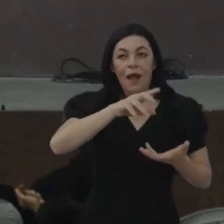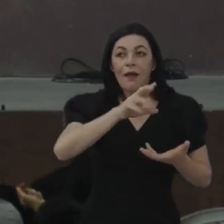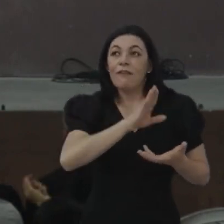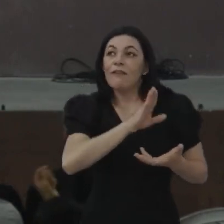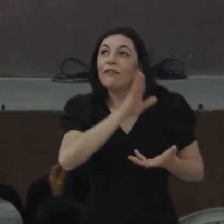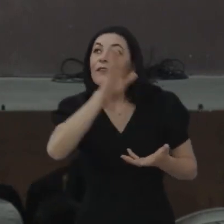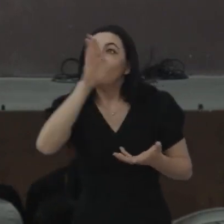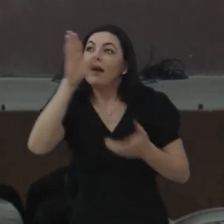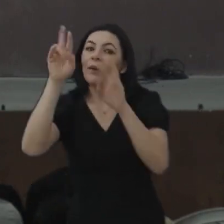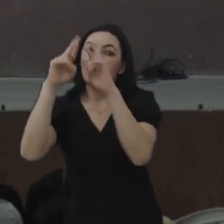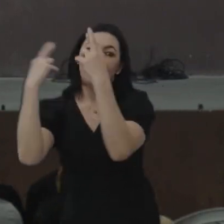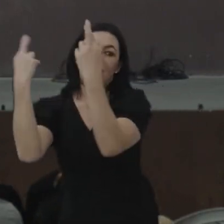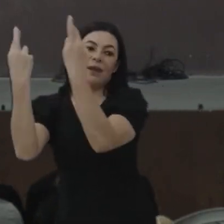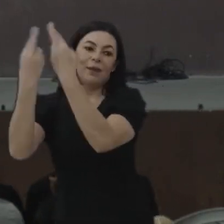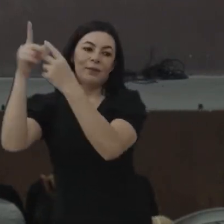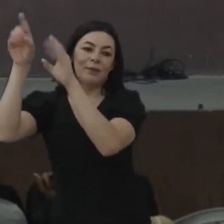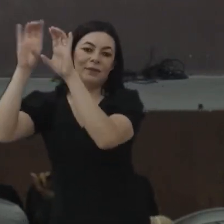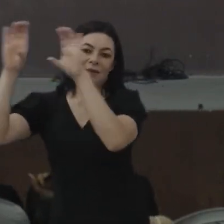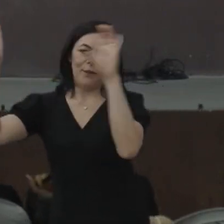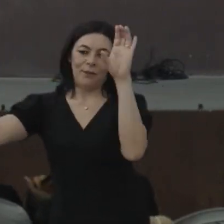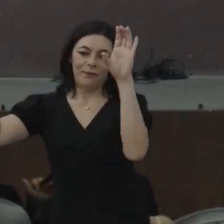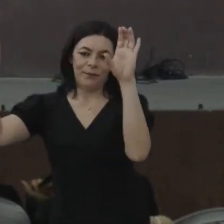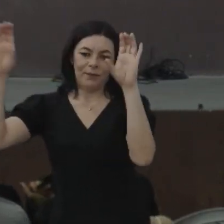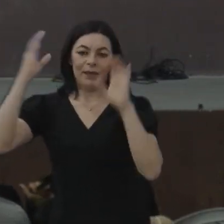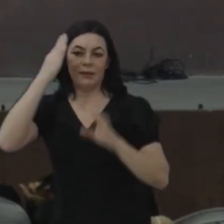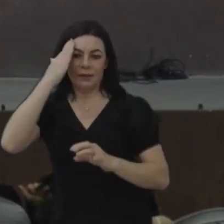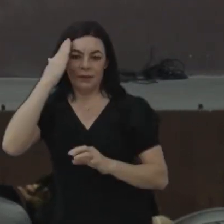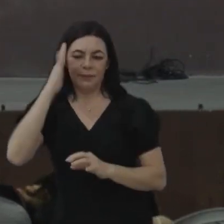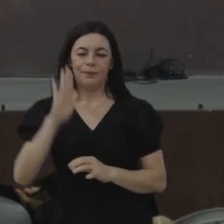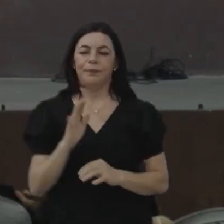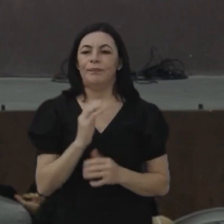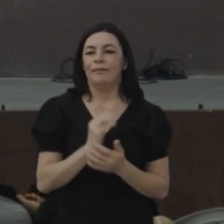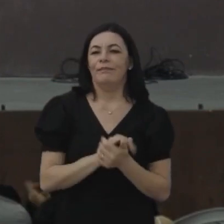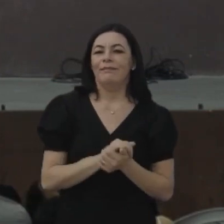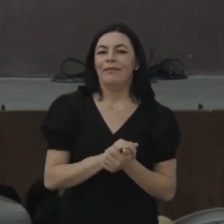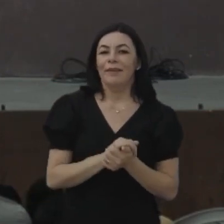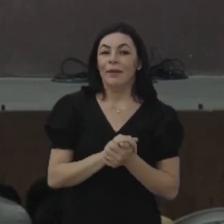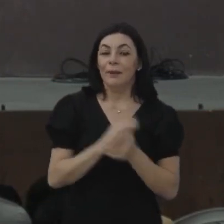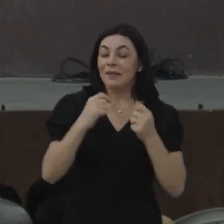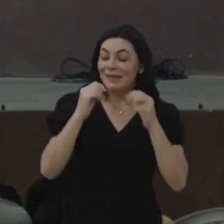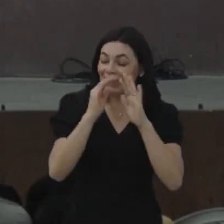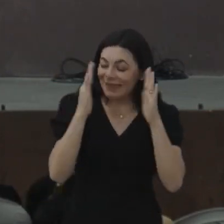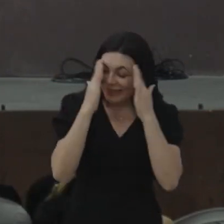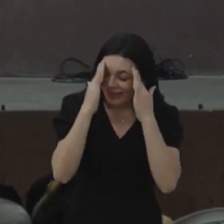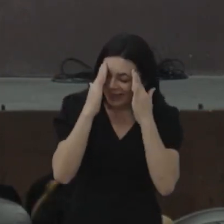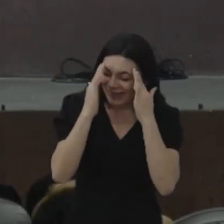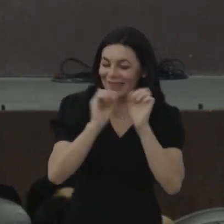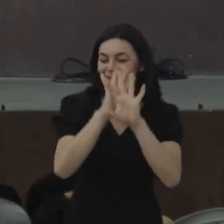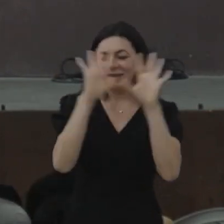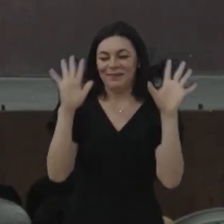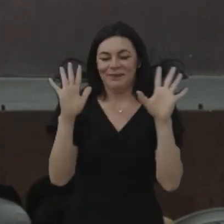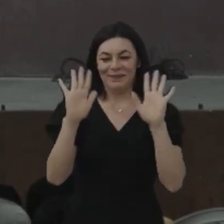reino. Entenda uma coisa, deixa eu deixar isso aqui muito claro para você.